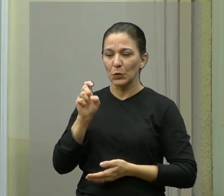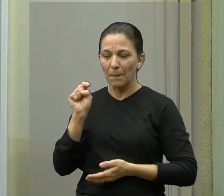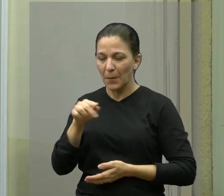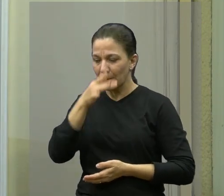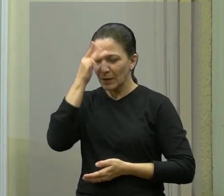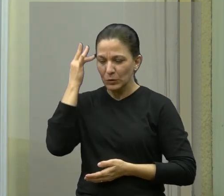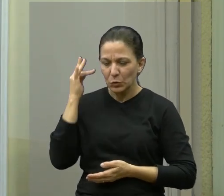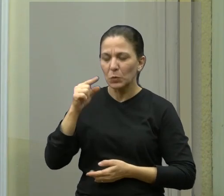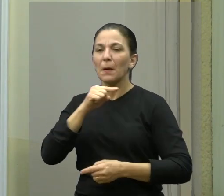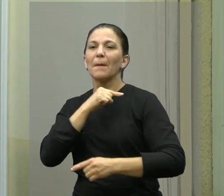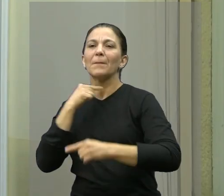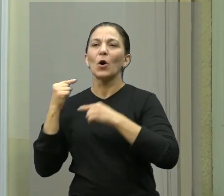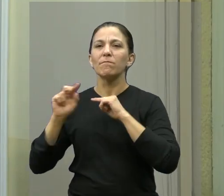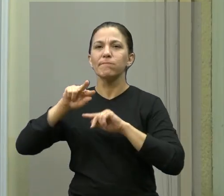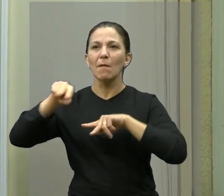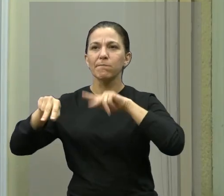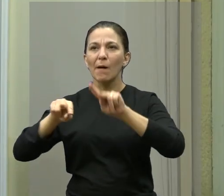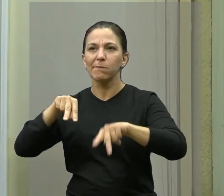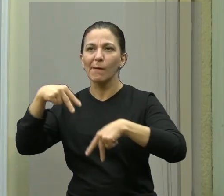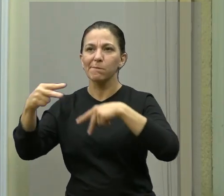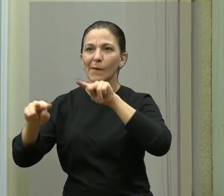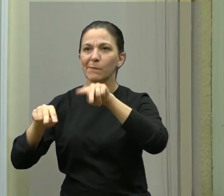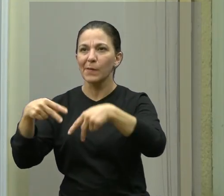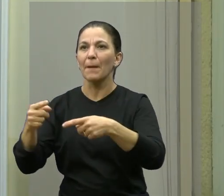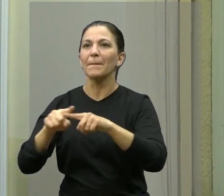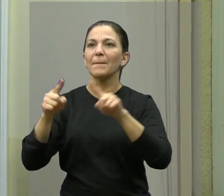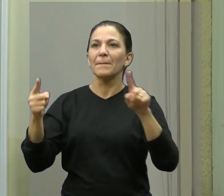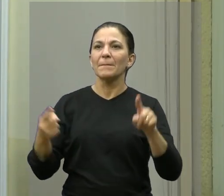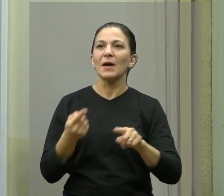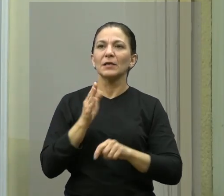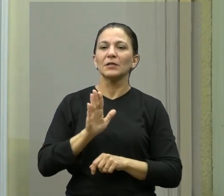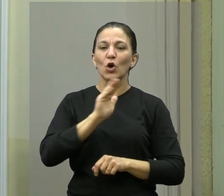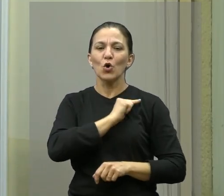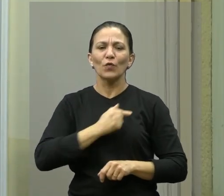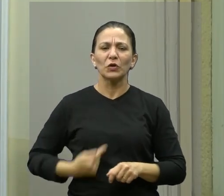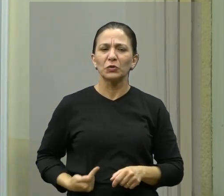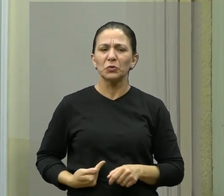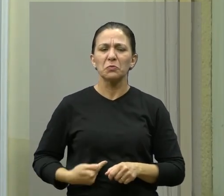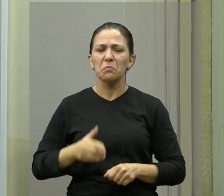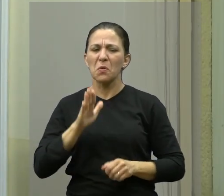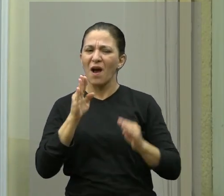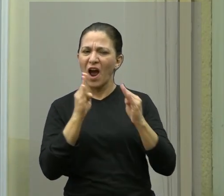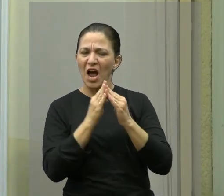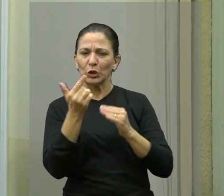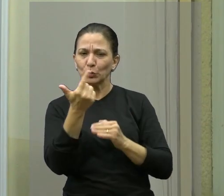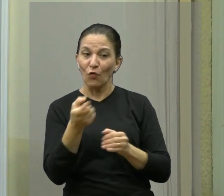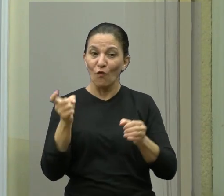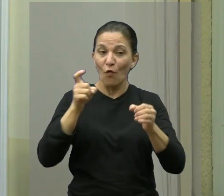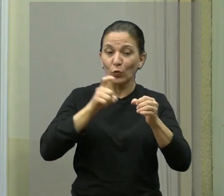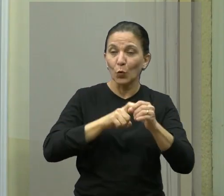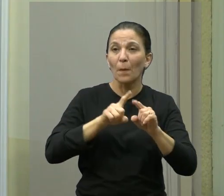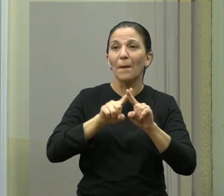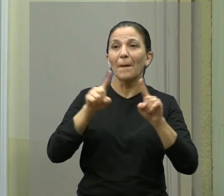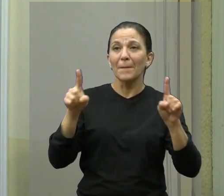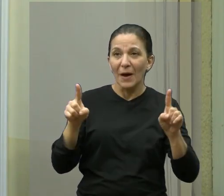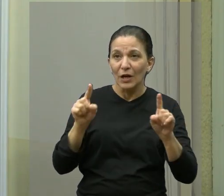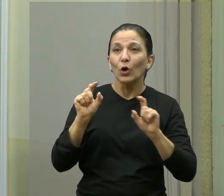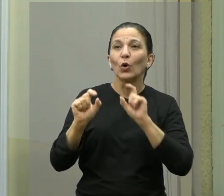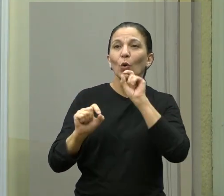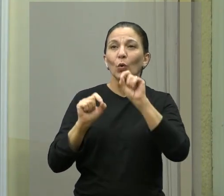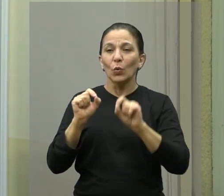pessoas, e então a promessa não foi cumprida pelo governador. Voltaram e, sem saídas,